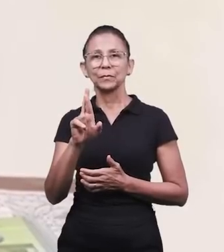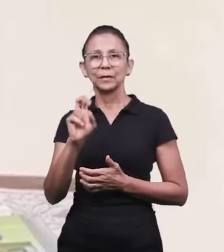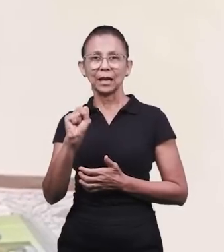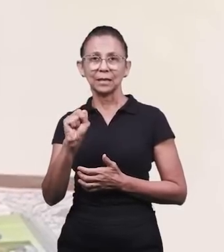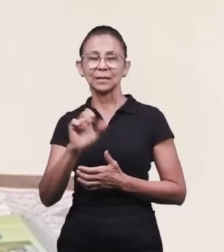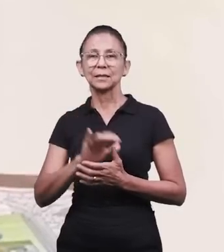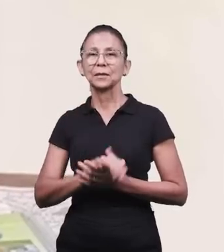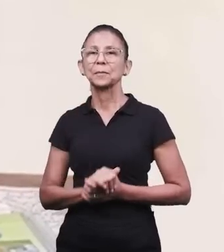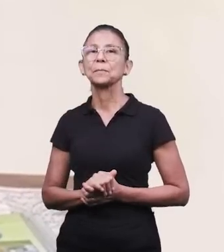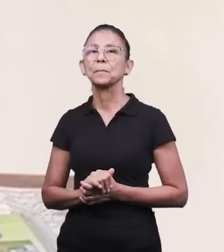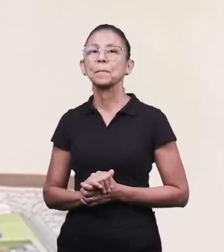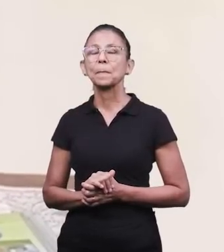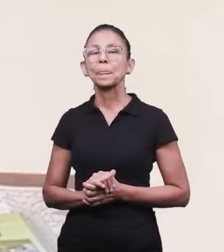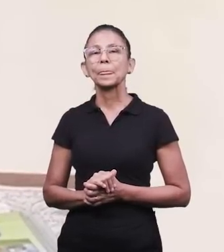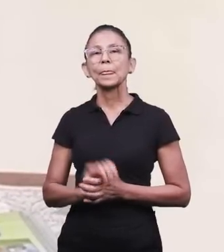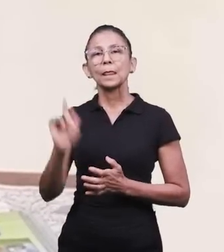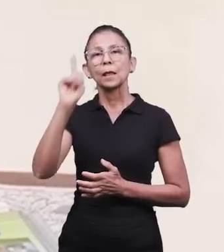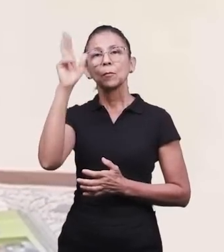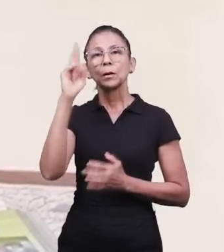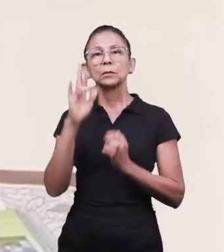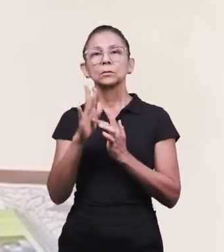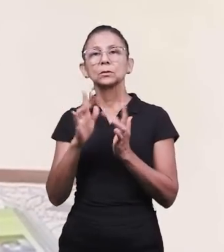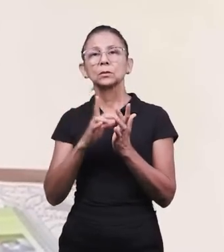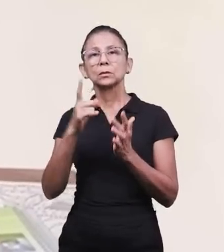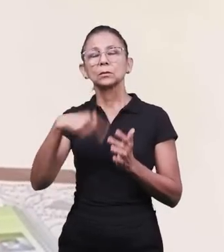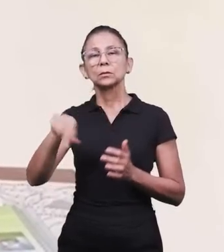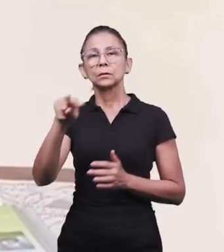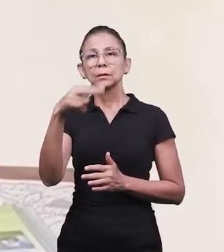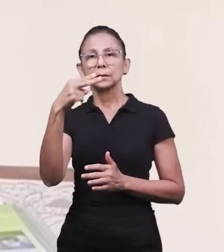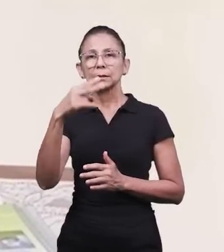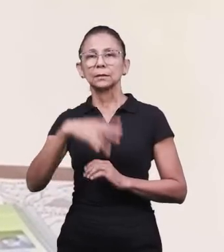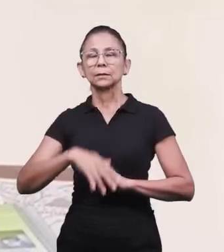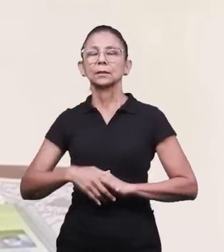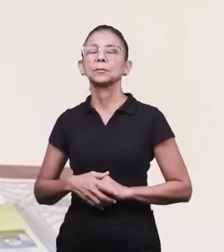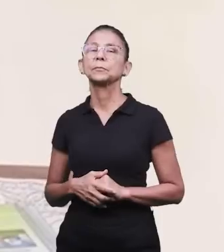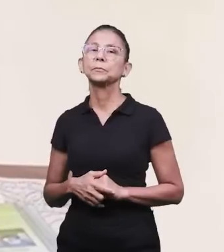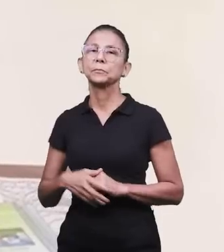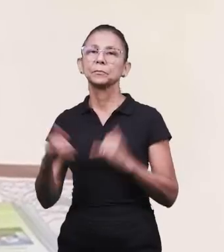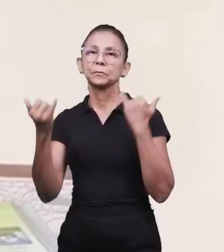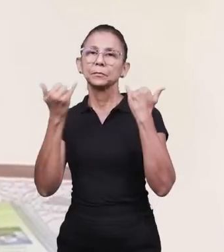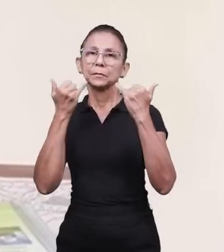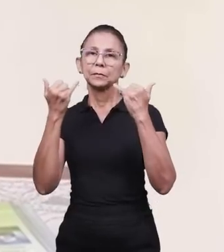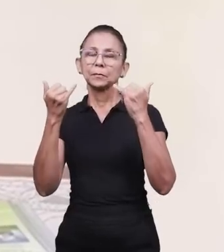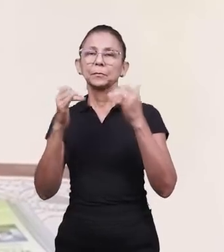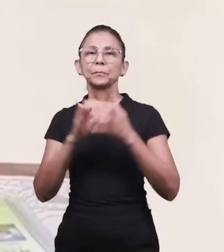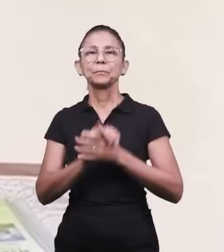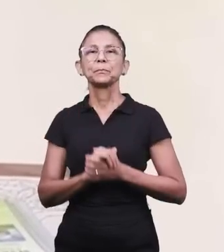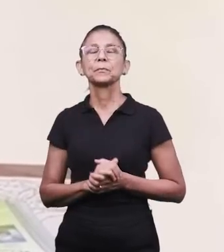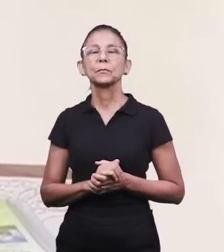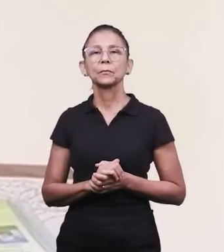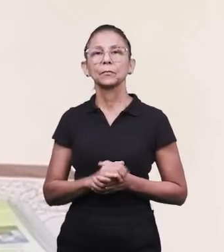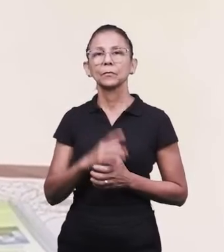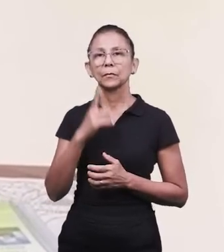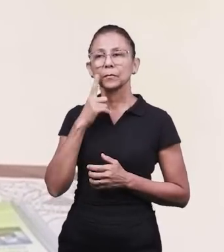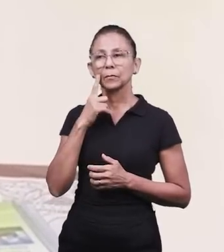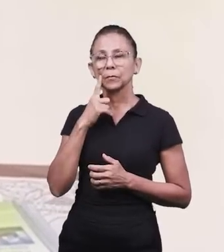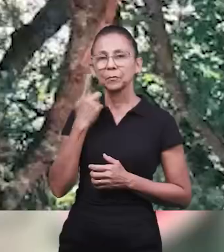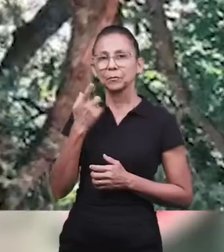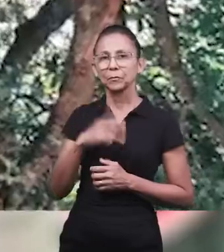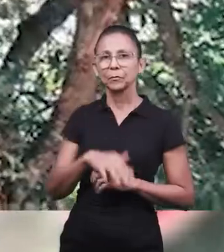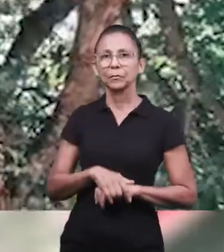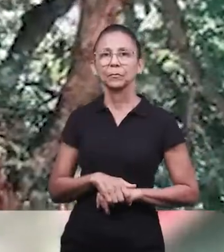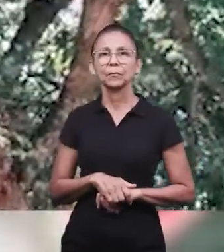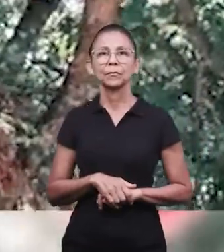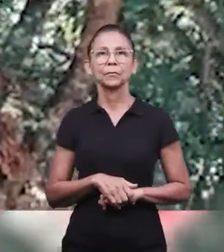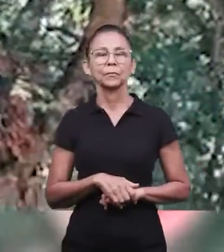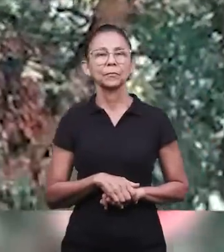os nossos irmãos que assistem a mais essa edição do Manaim News. Vamos aos eventos aqui do Rio Grande do Sul nos últimos dias. No